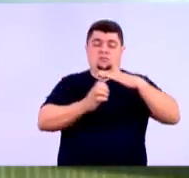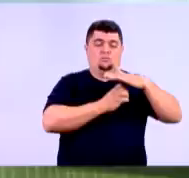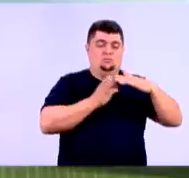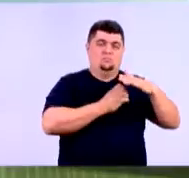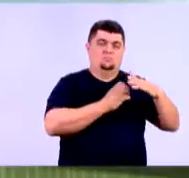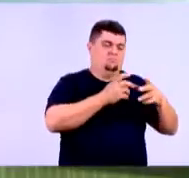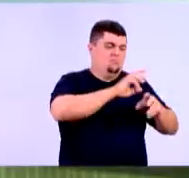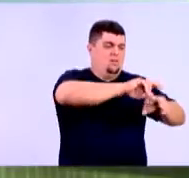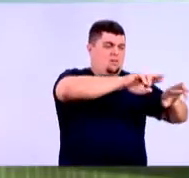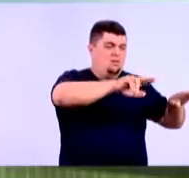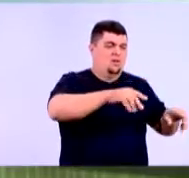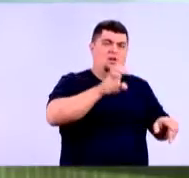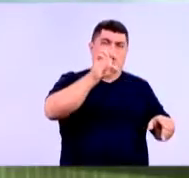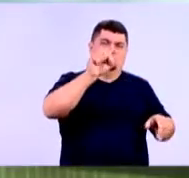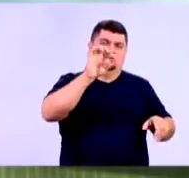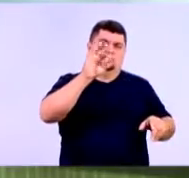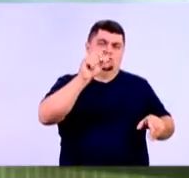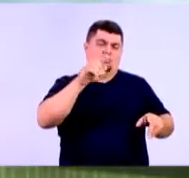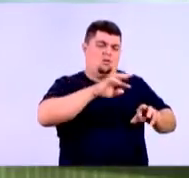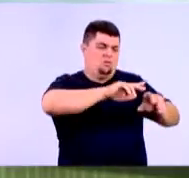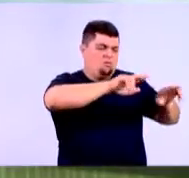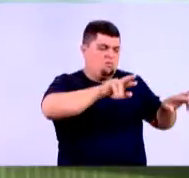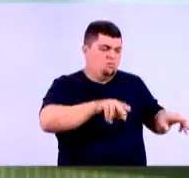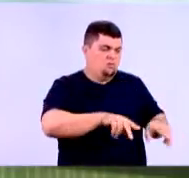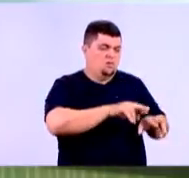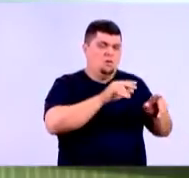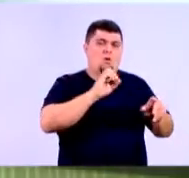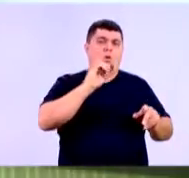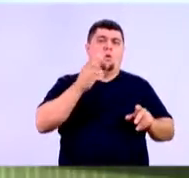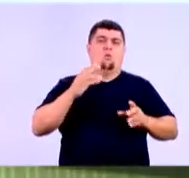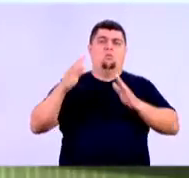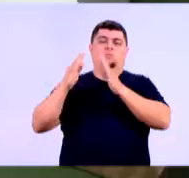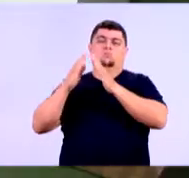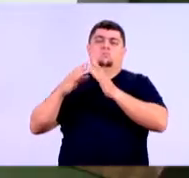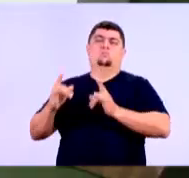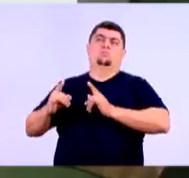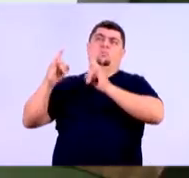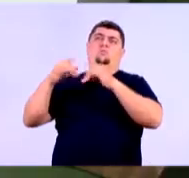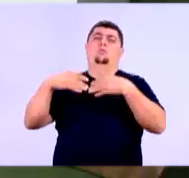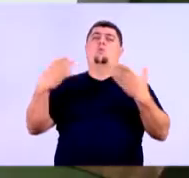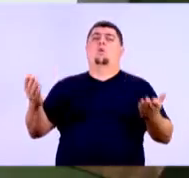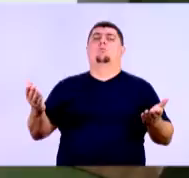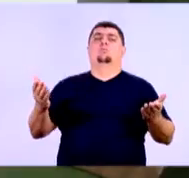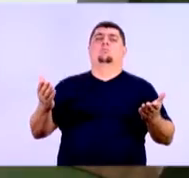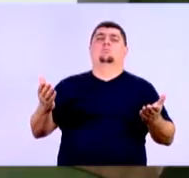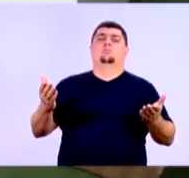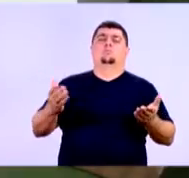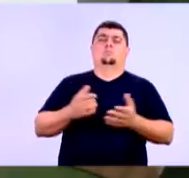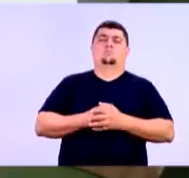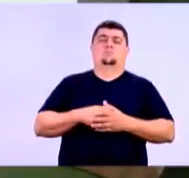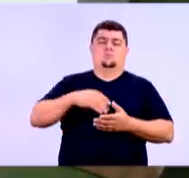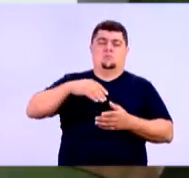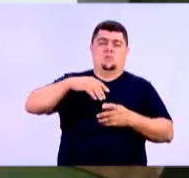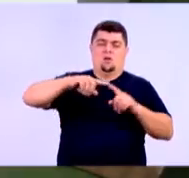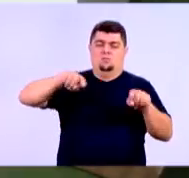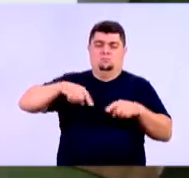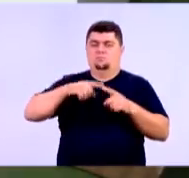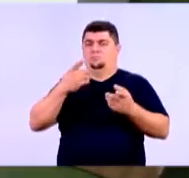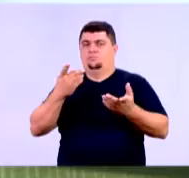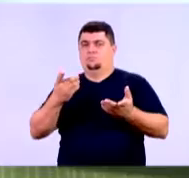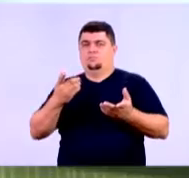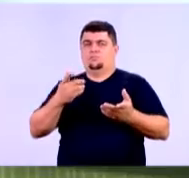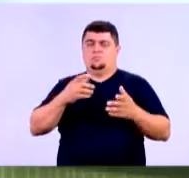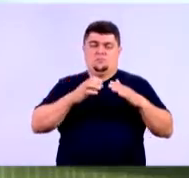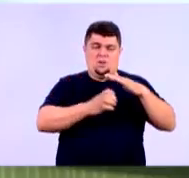a instalação física dela, o galpão onde ela está instalada? É o prédio, né, o escritório dela. Isso. Normalmente o